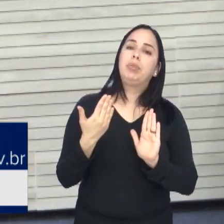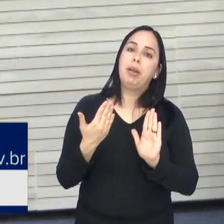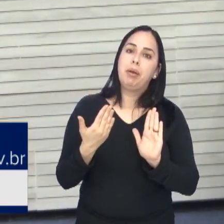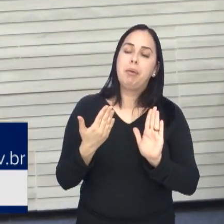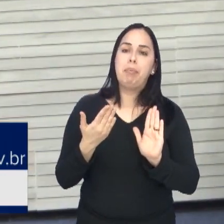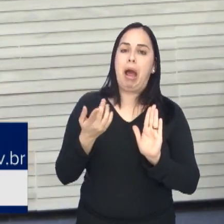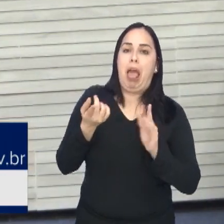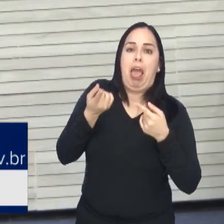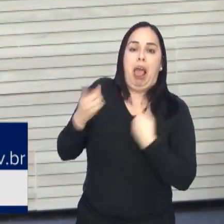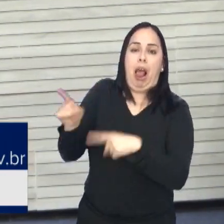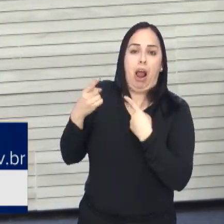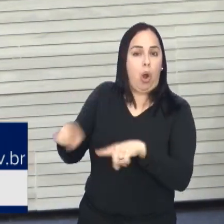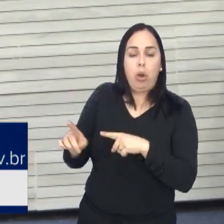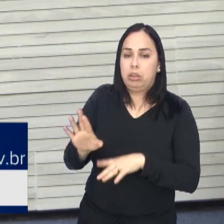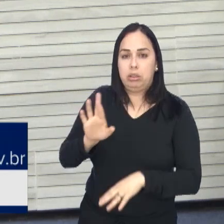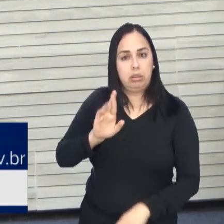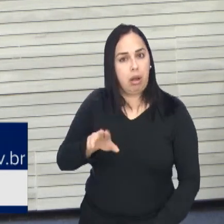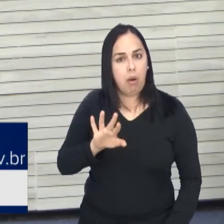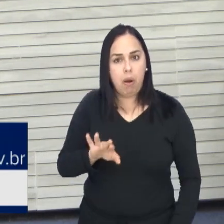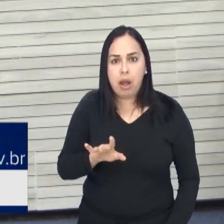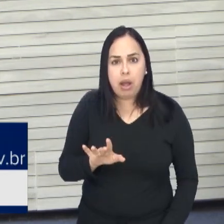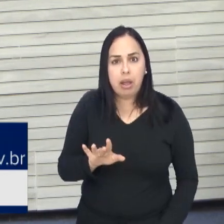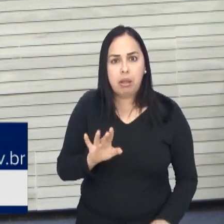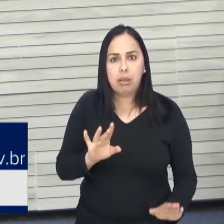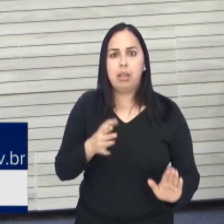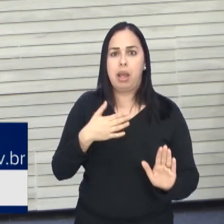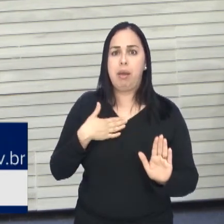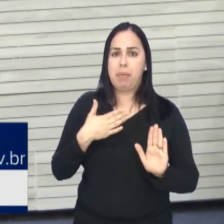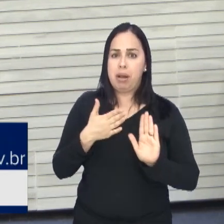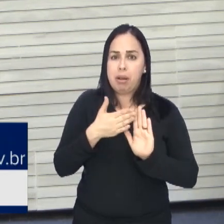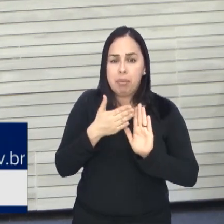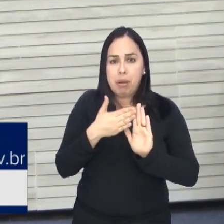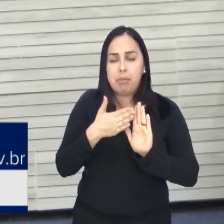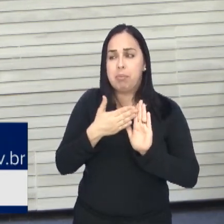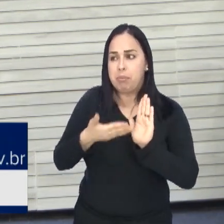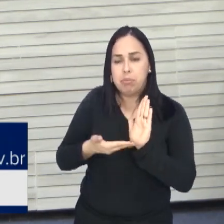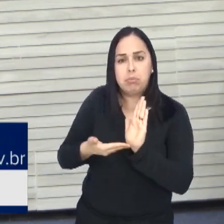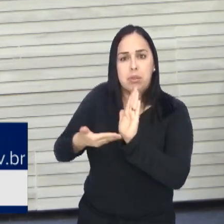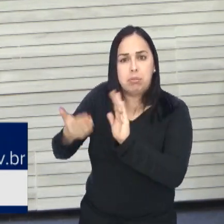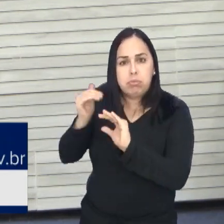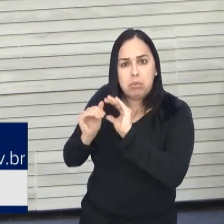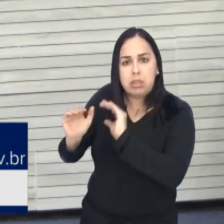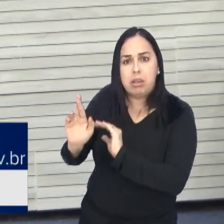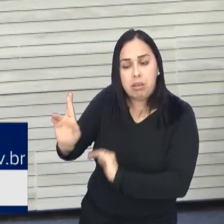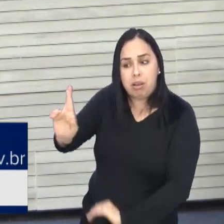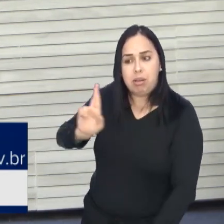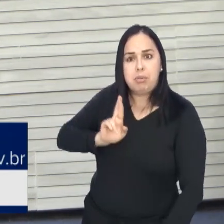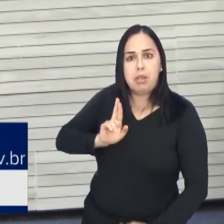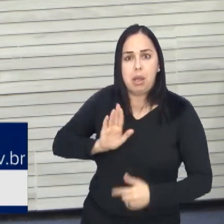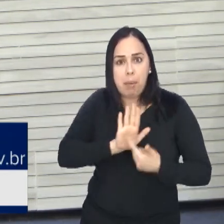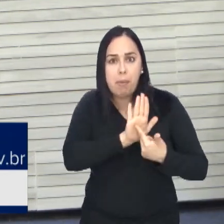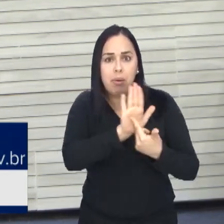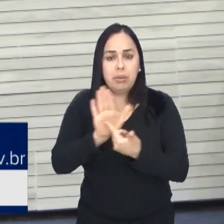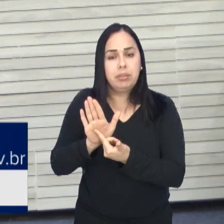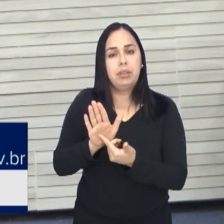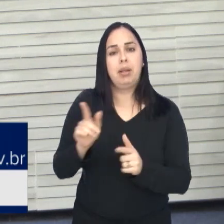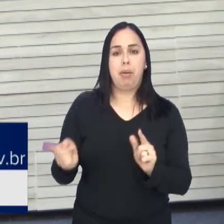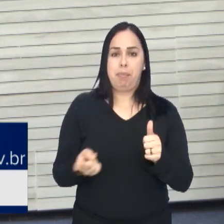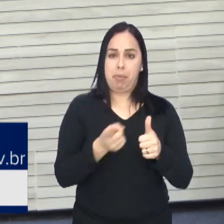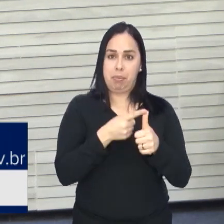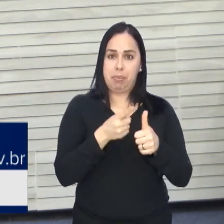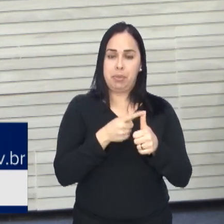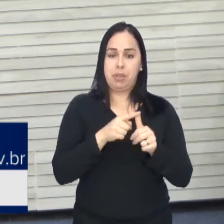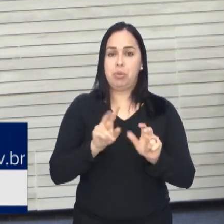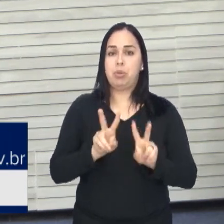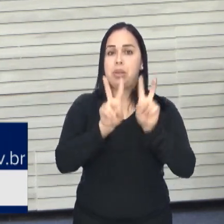ficar atacando o governo ou o prefeito. Não, a gente faz para realmente fazer o que eu estou fazendo, trazer a resposta para a população. O primeiro requerimento foi a respeito